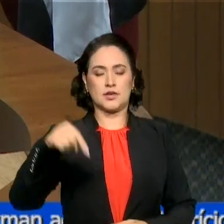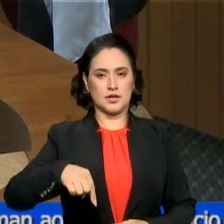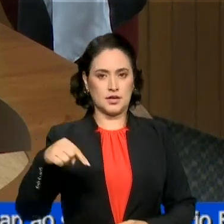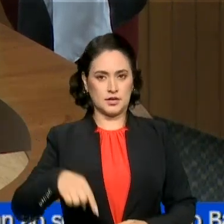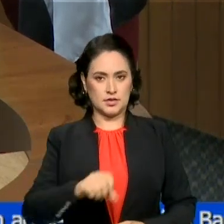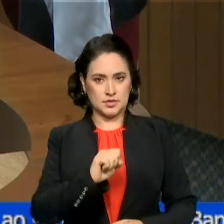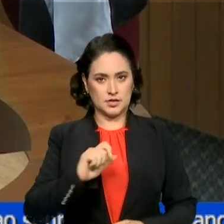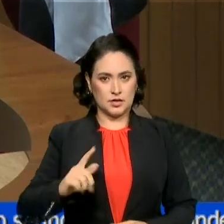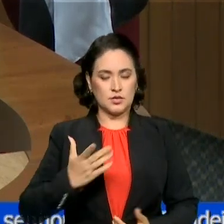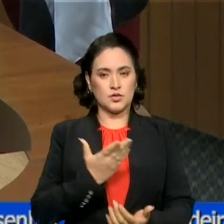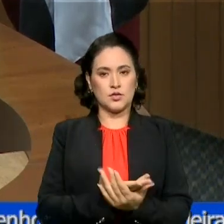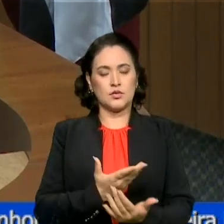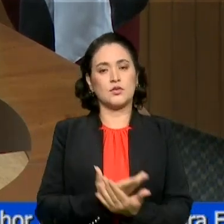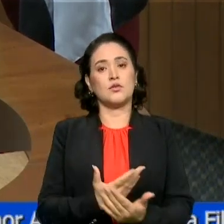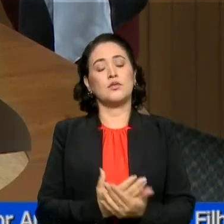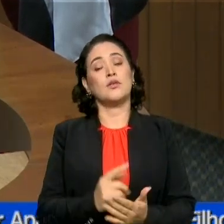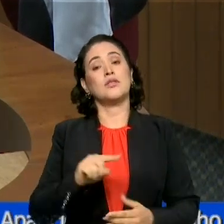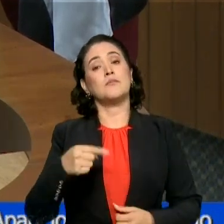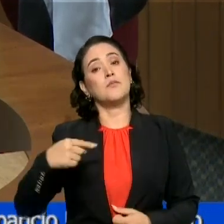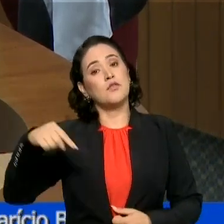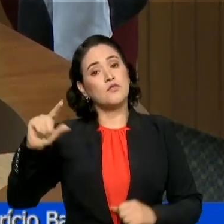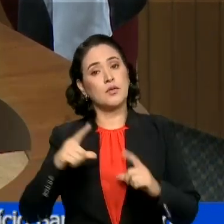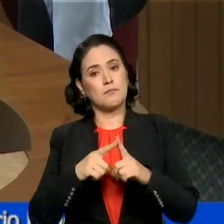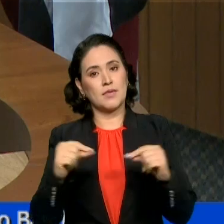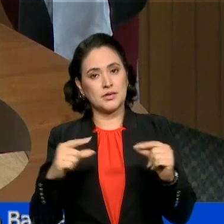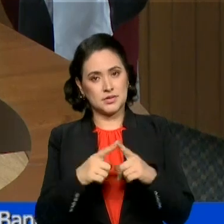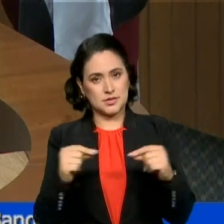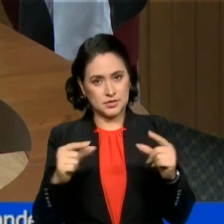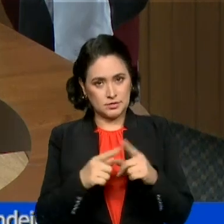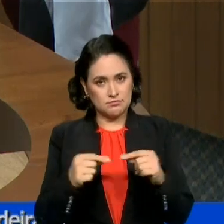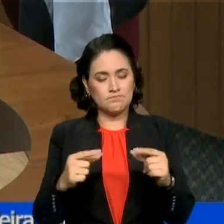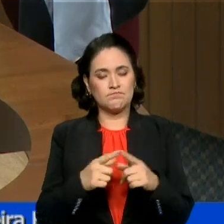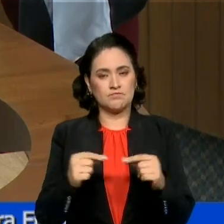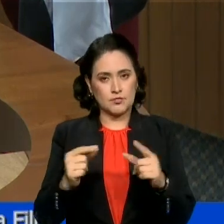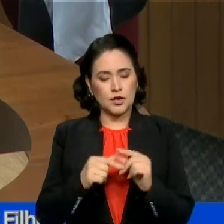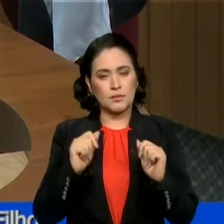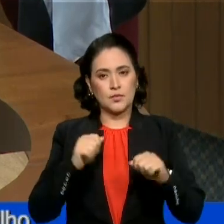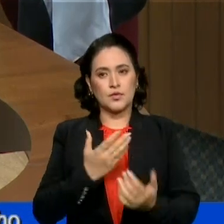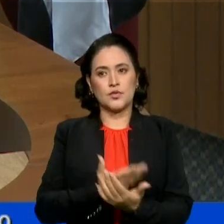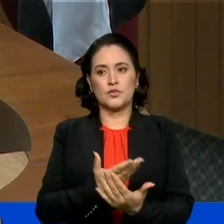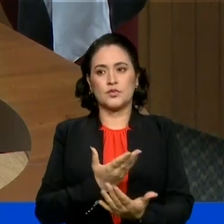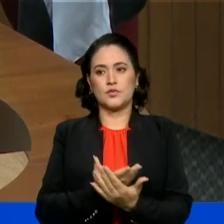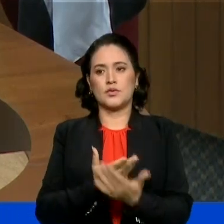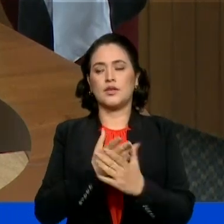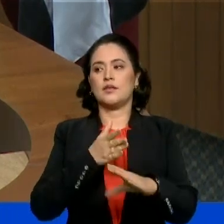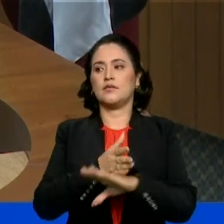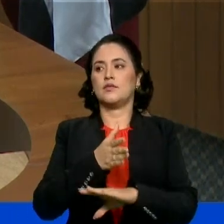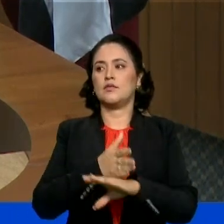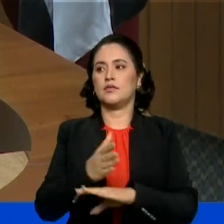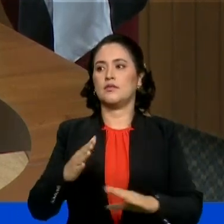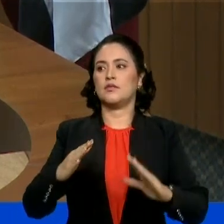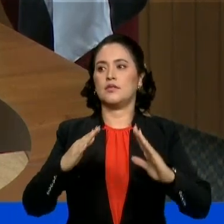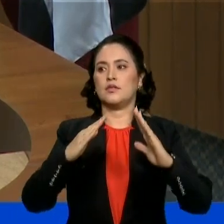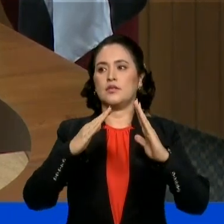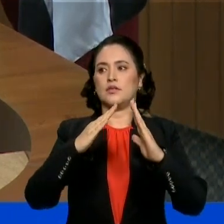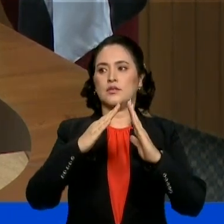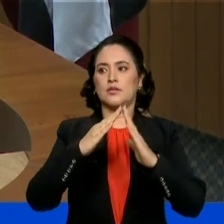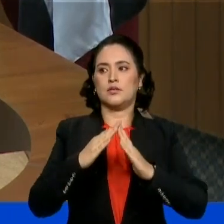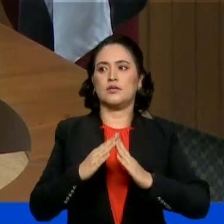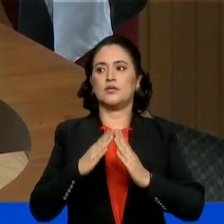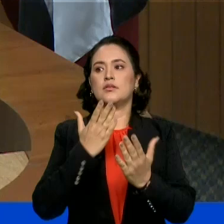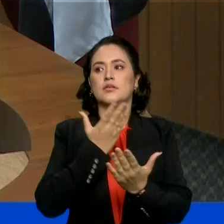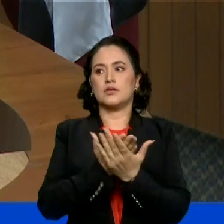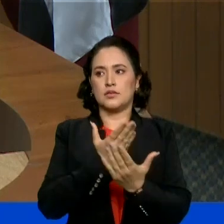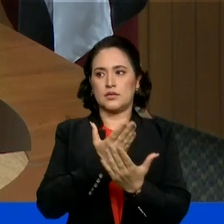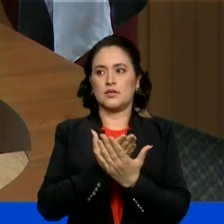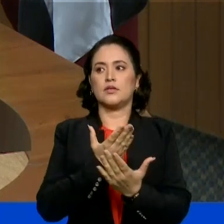Brasília por uma oportunidade, frequentando escolas de qualidade. O meu desafio de construir oportunidade